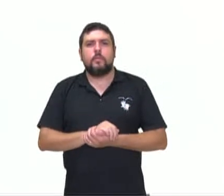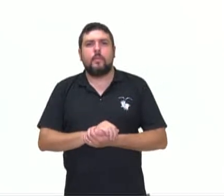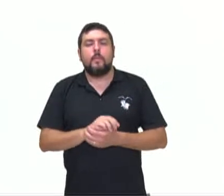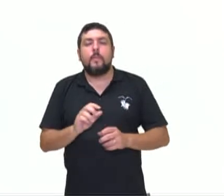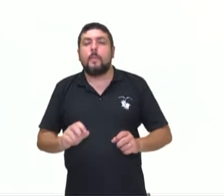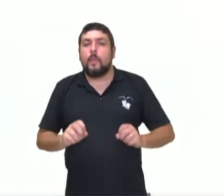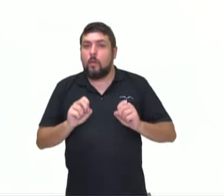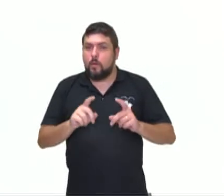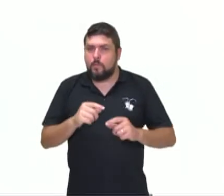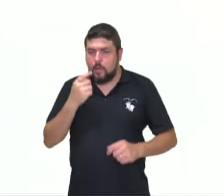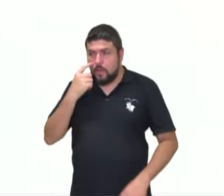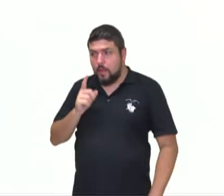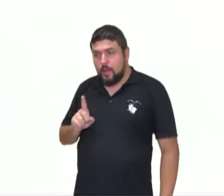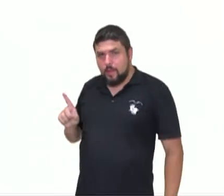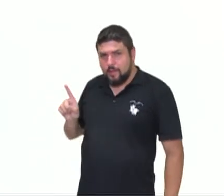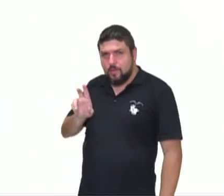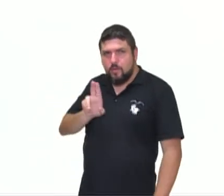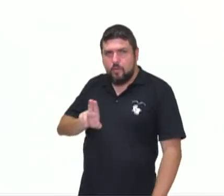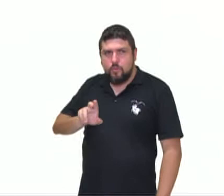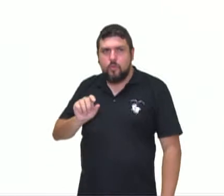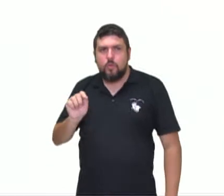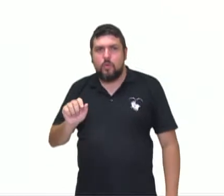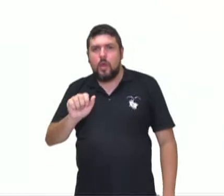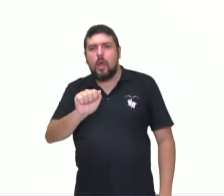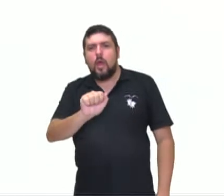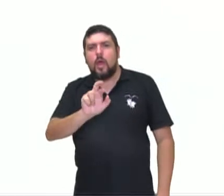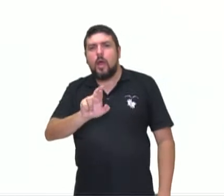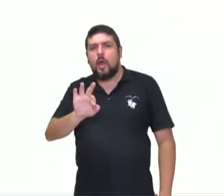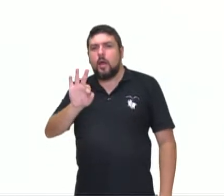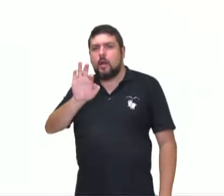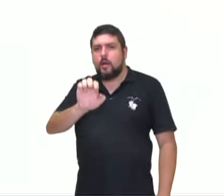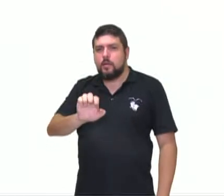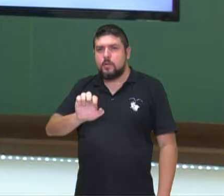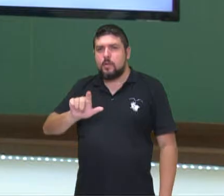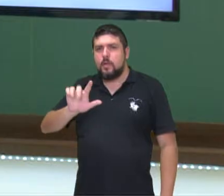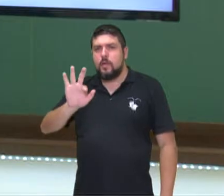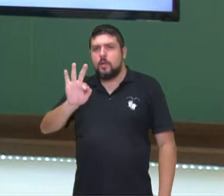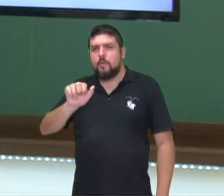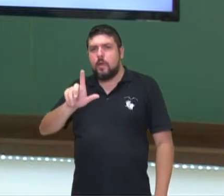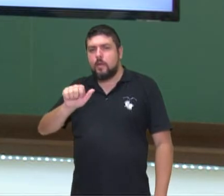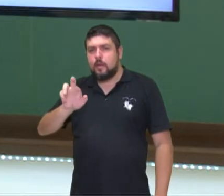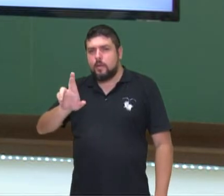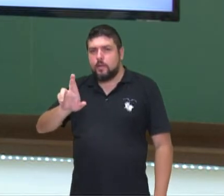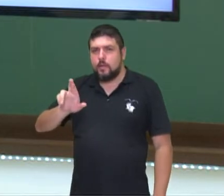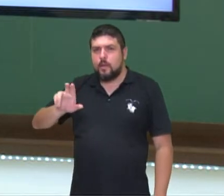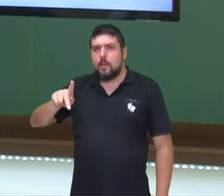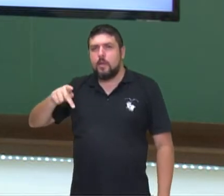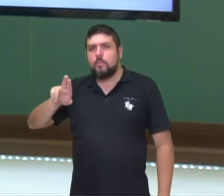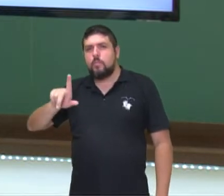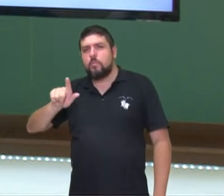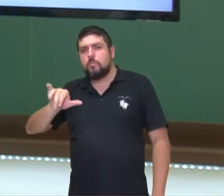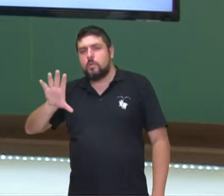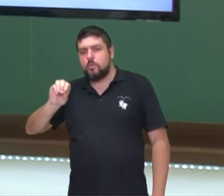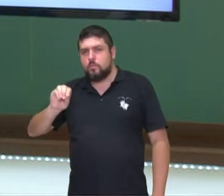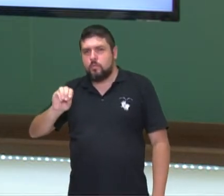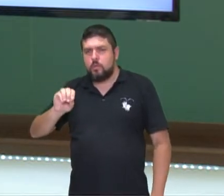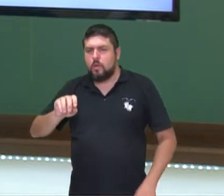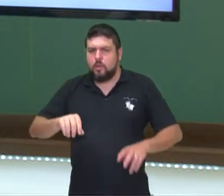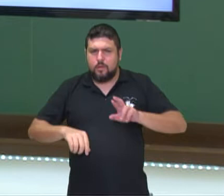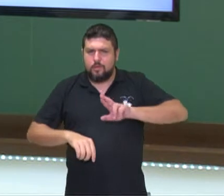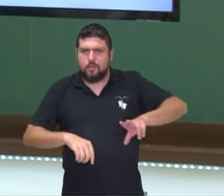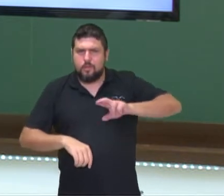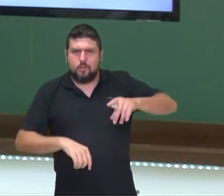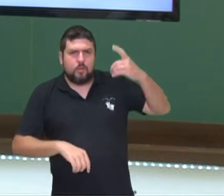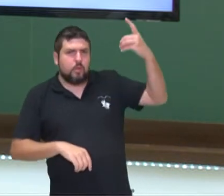como arte de falar em público, não se trata de um dom. Quando nós falamos nessa arte aí, não é um